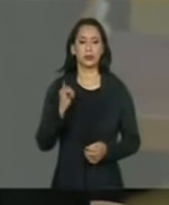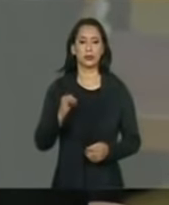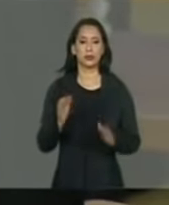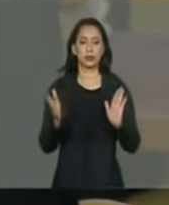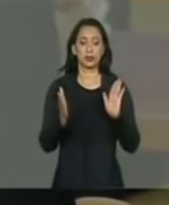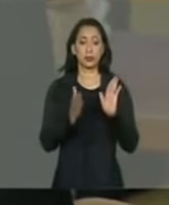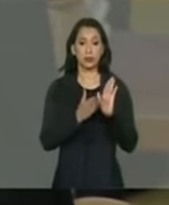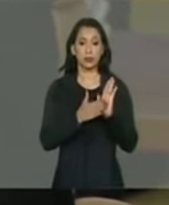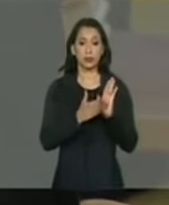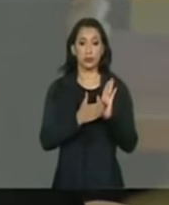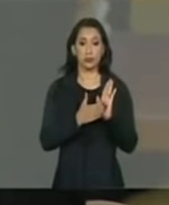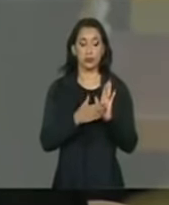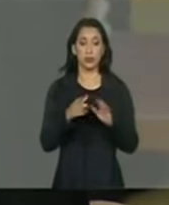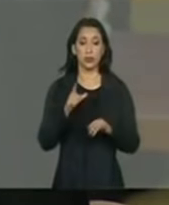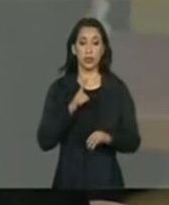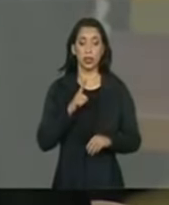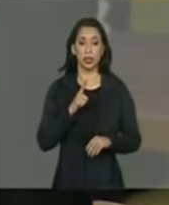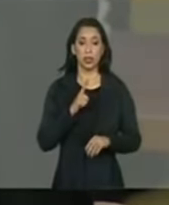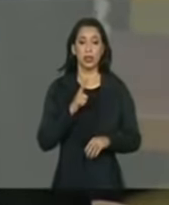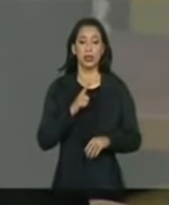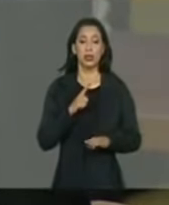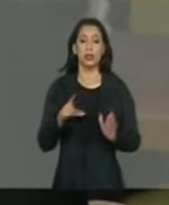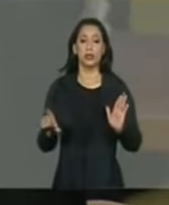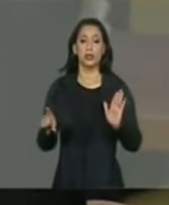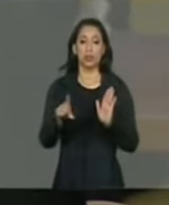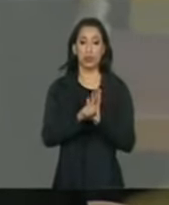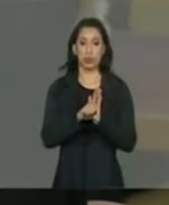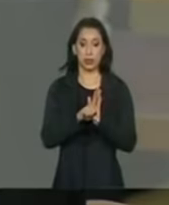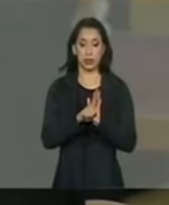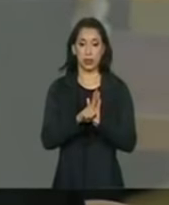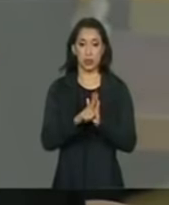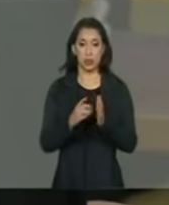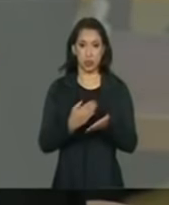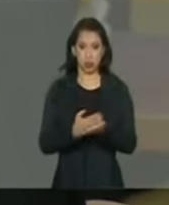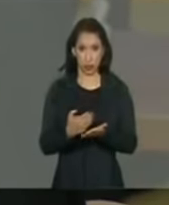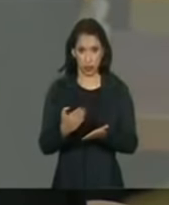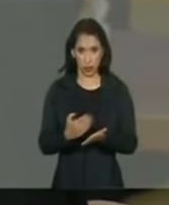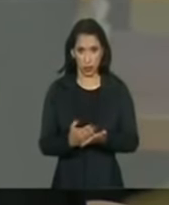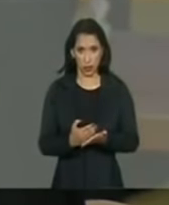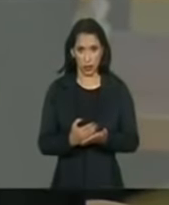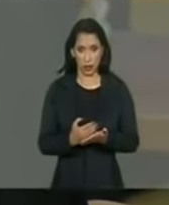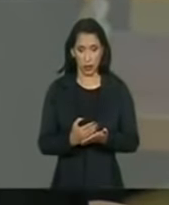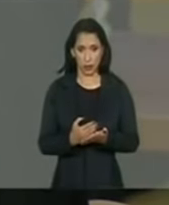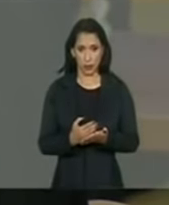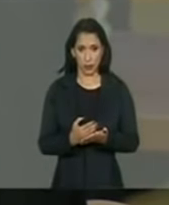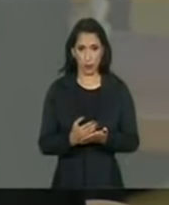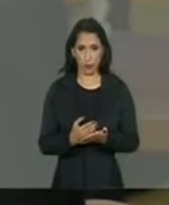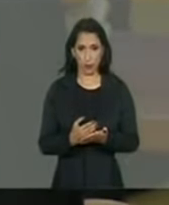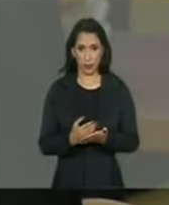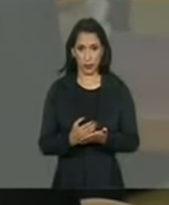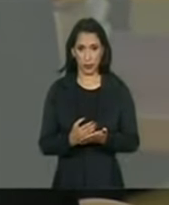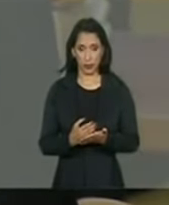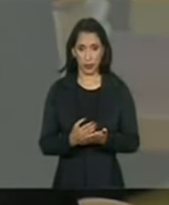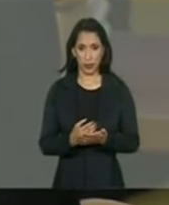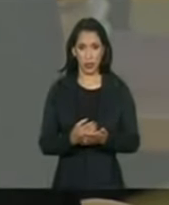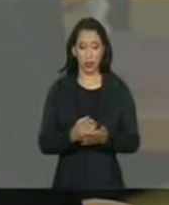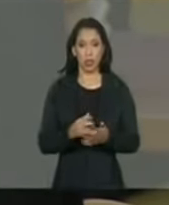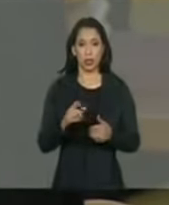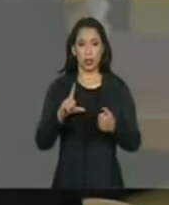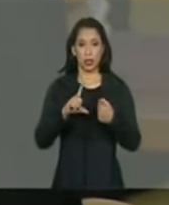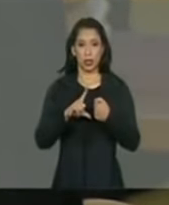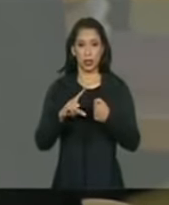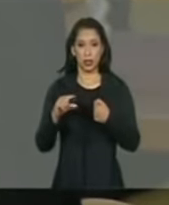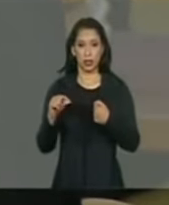que se converteu na lei que introduziu é essa aí que conferiu essa redação ao artigo em questão